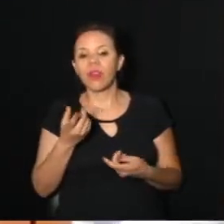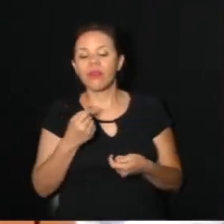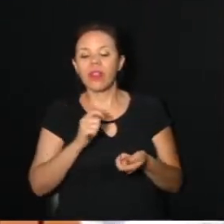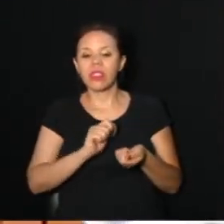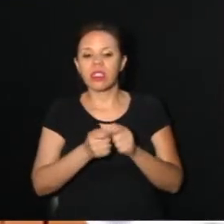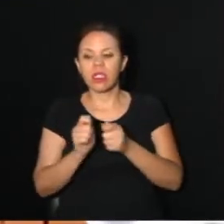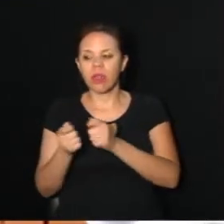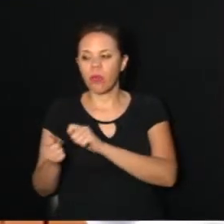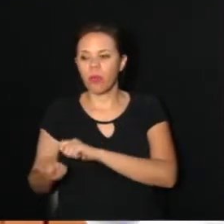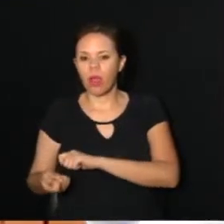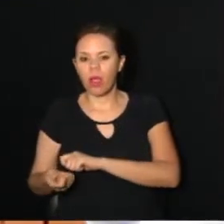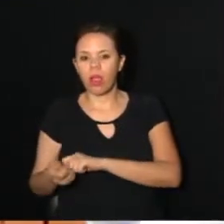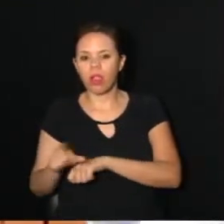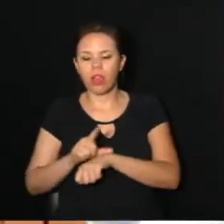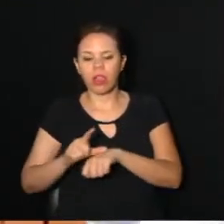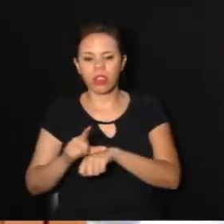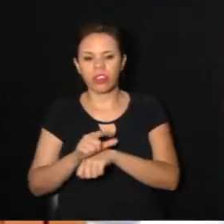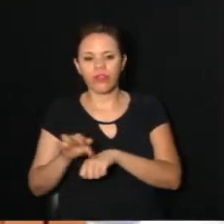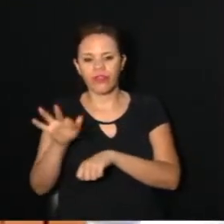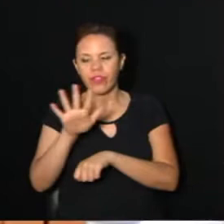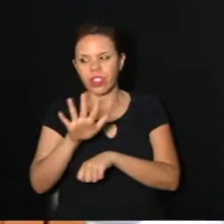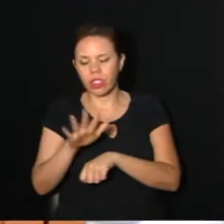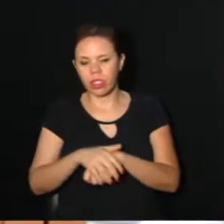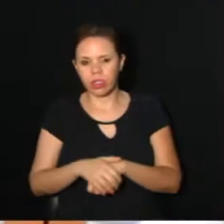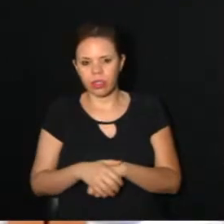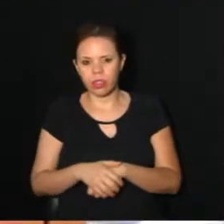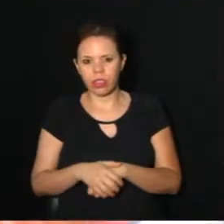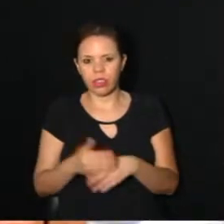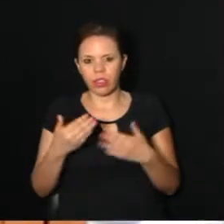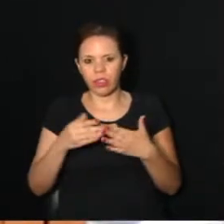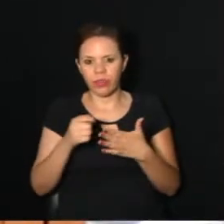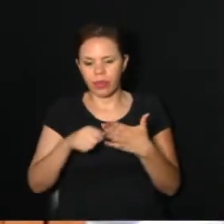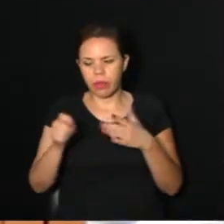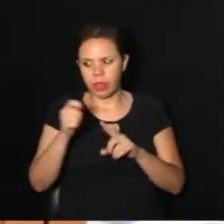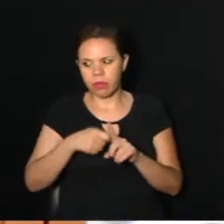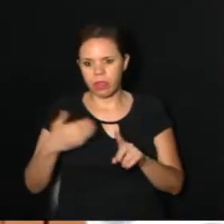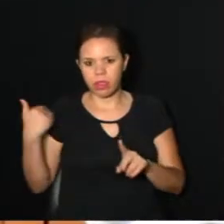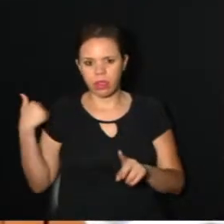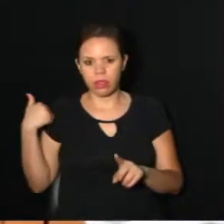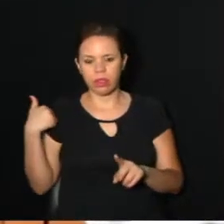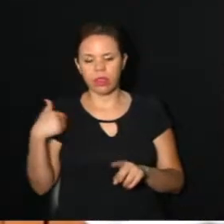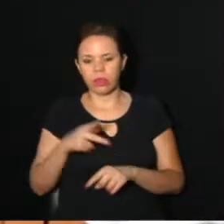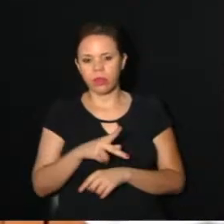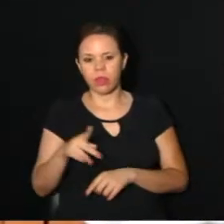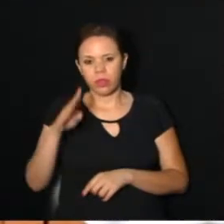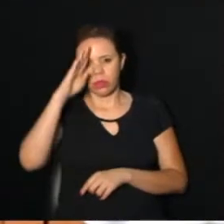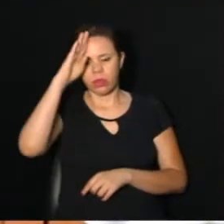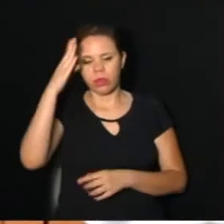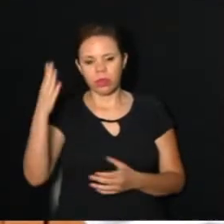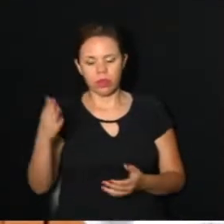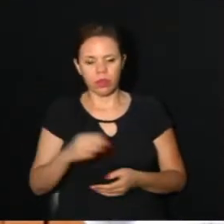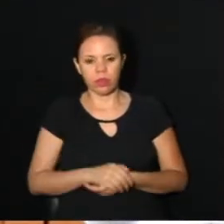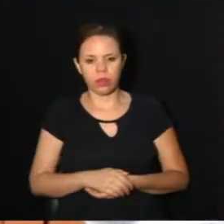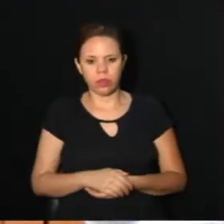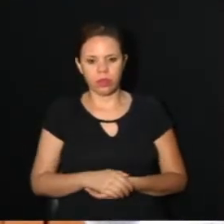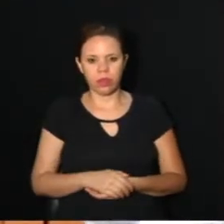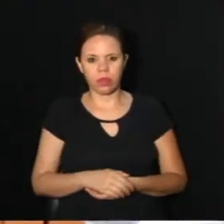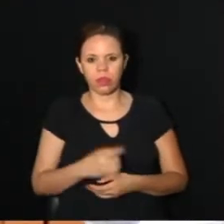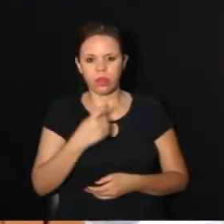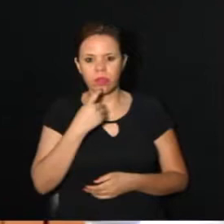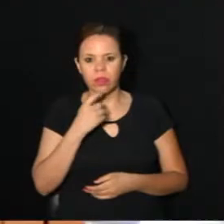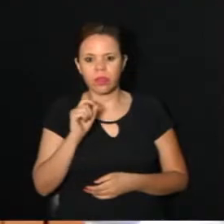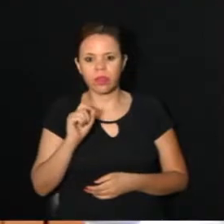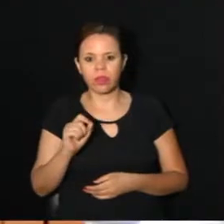adequar diante de uma legislação federal que foi sancionada no mês passado pelo presidente da República, Jair Bolsonaro, e